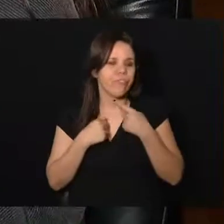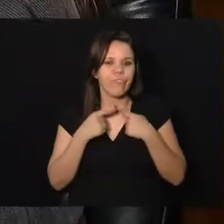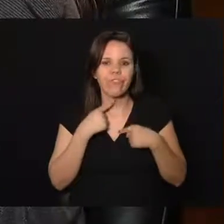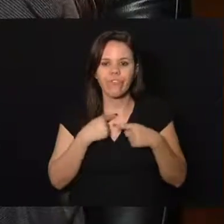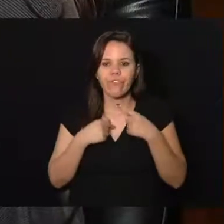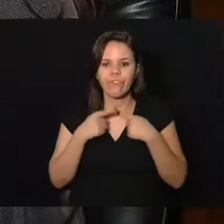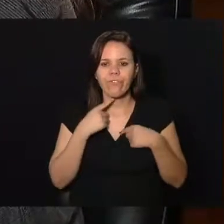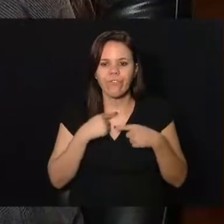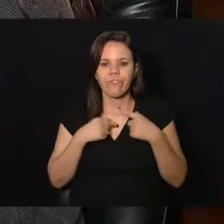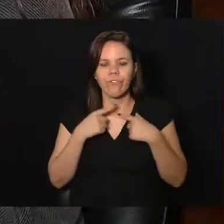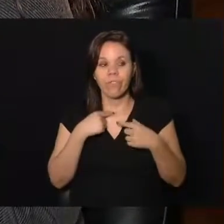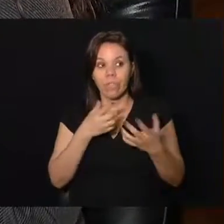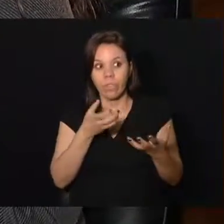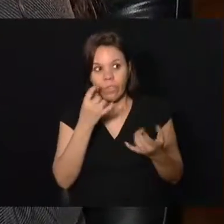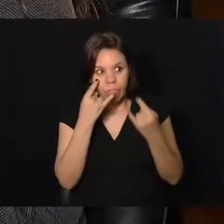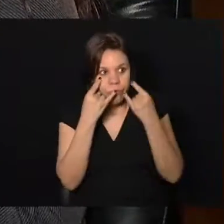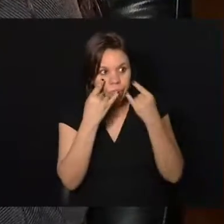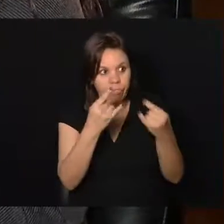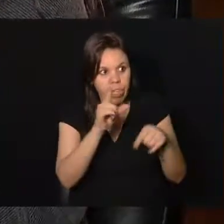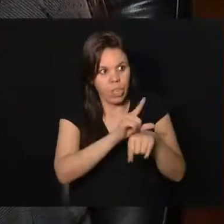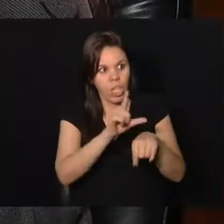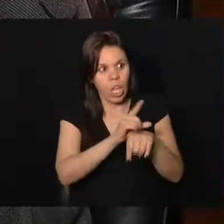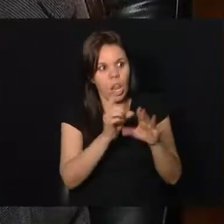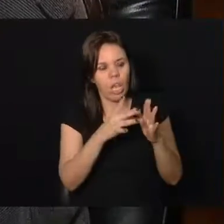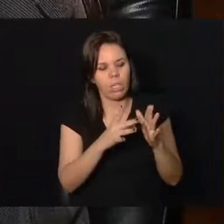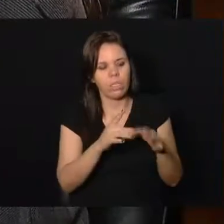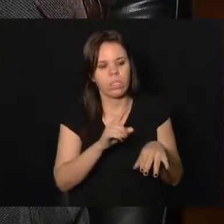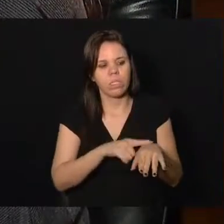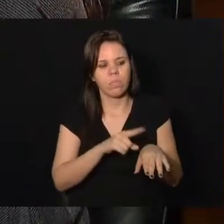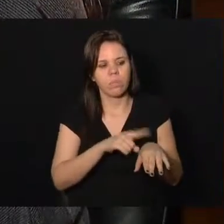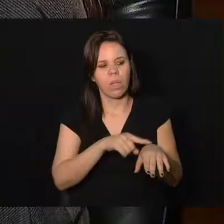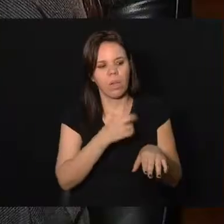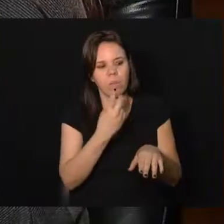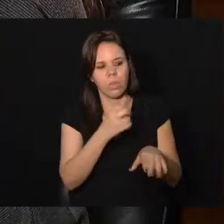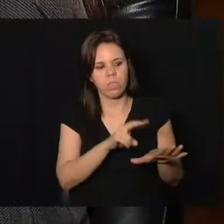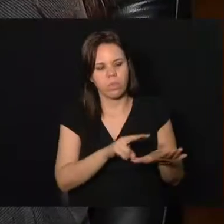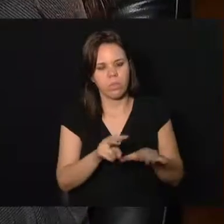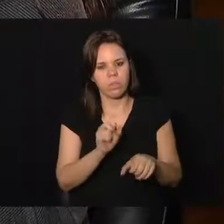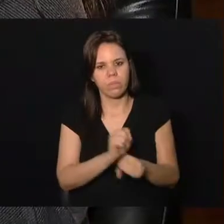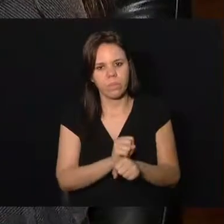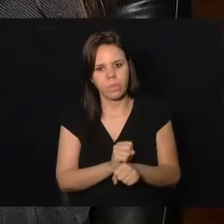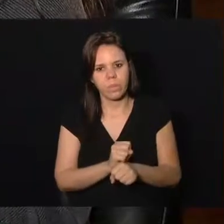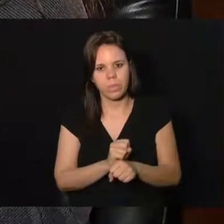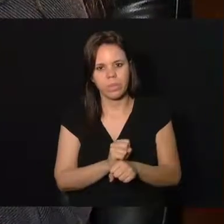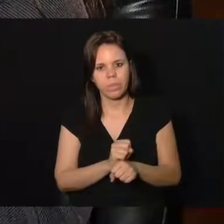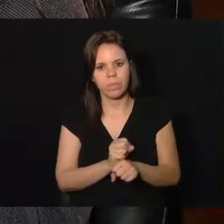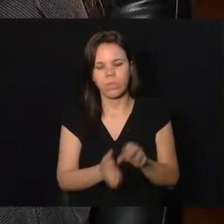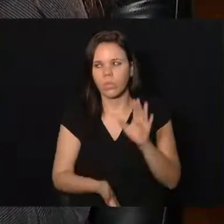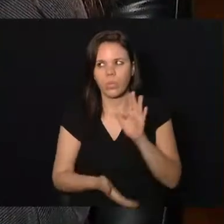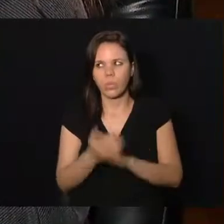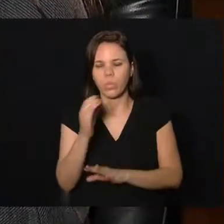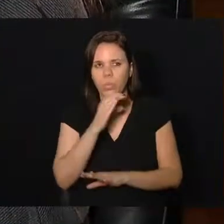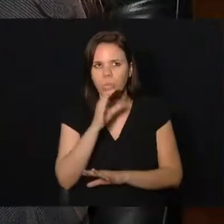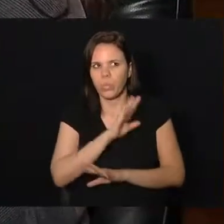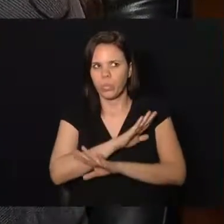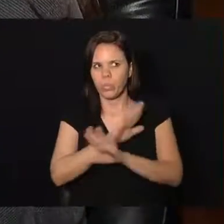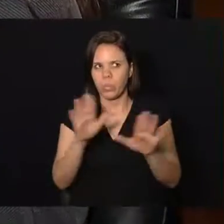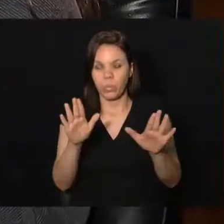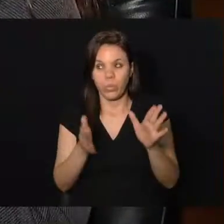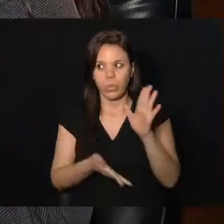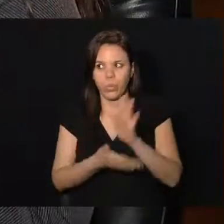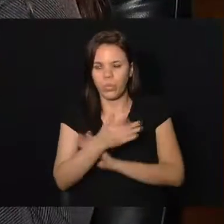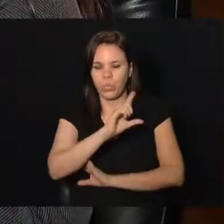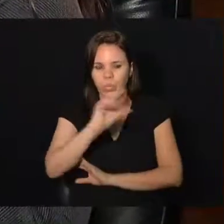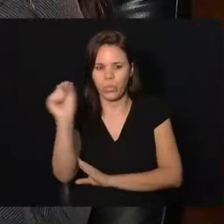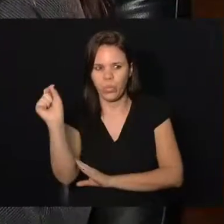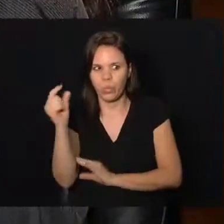de comprar aquela coisa que você viu na vitrine. Espera passar uma semana. Sai dali correndo como quem está fugindo